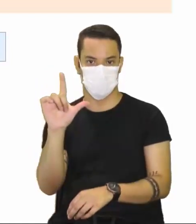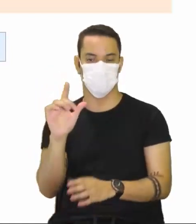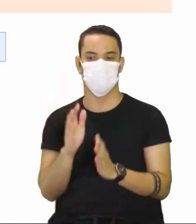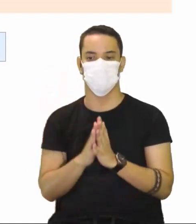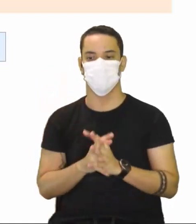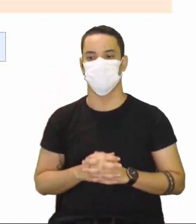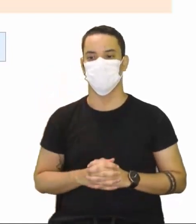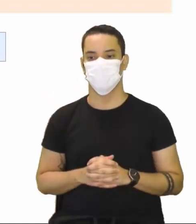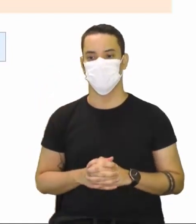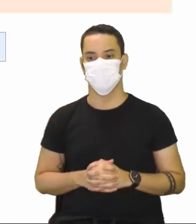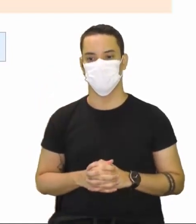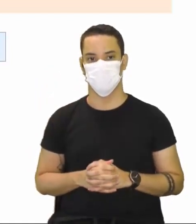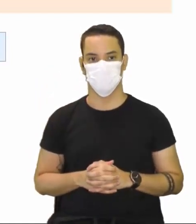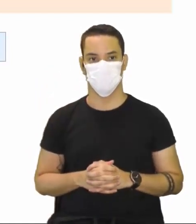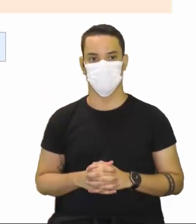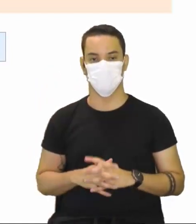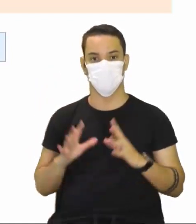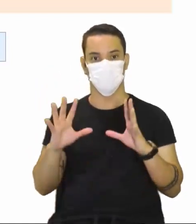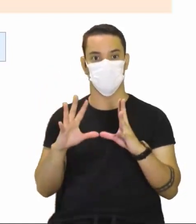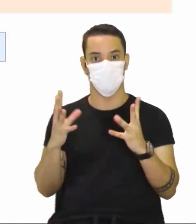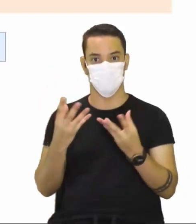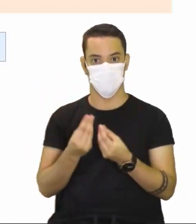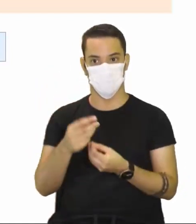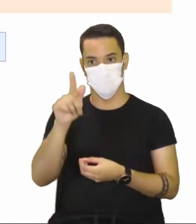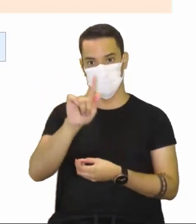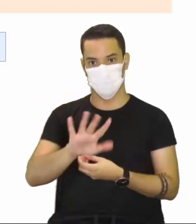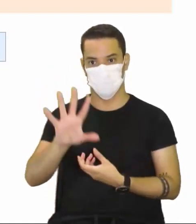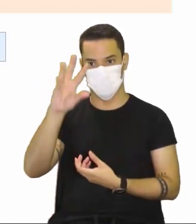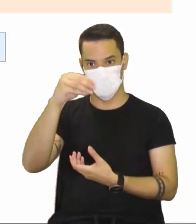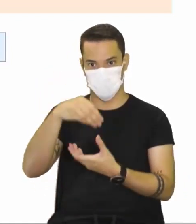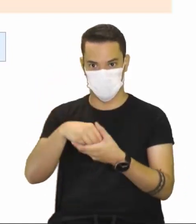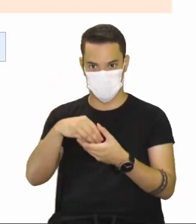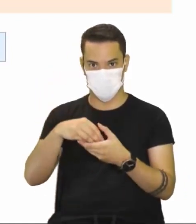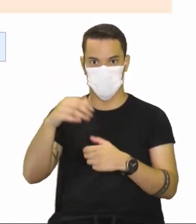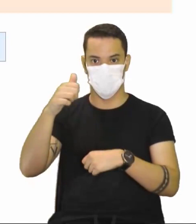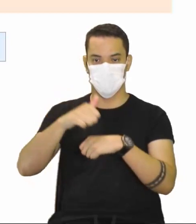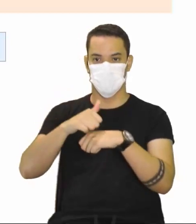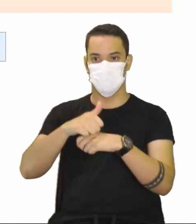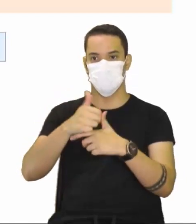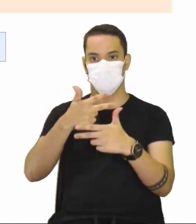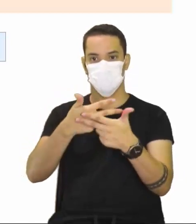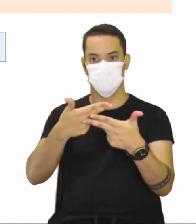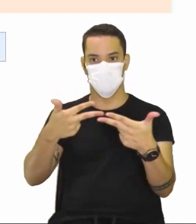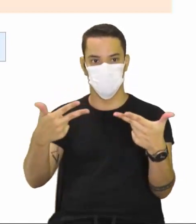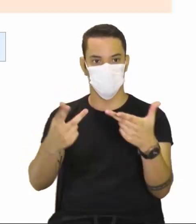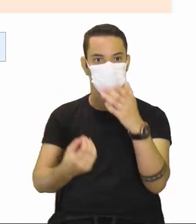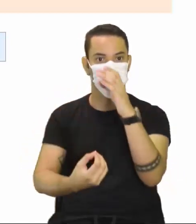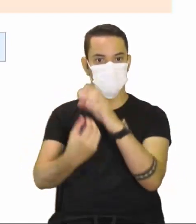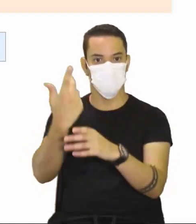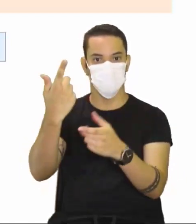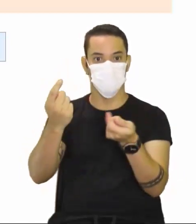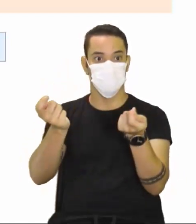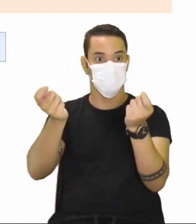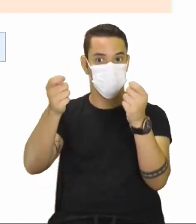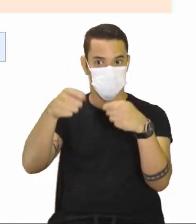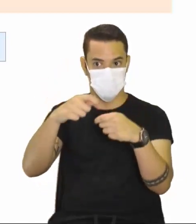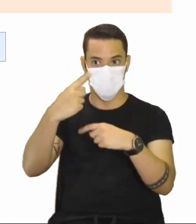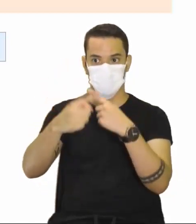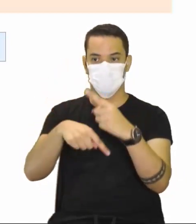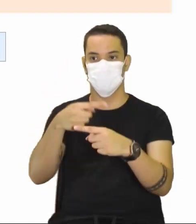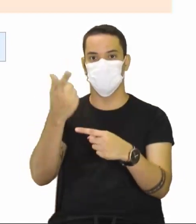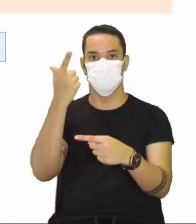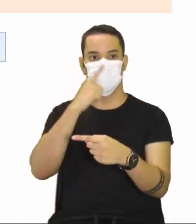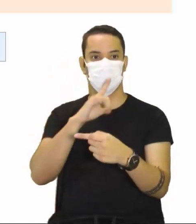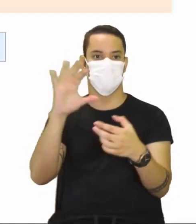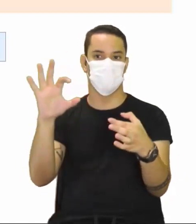ânion. As propriedades gerais dos sólidos iônicos, os compostos que se formam depois da